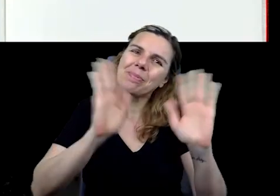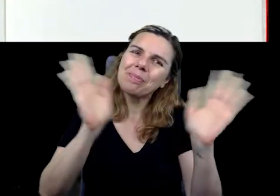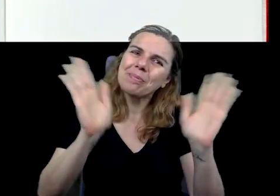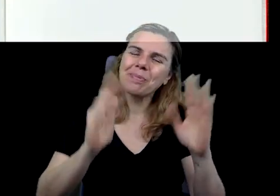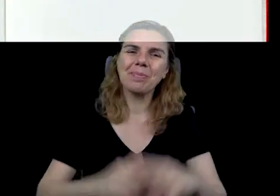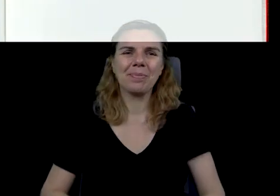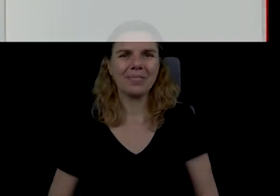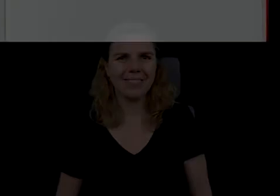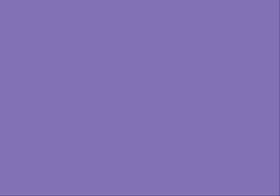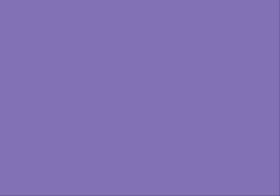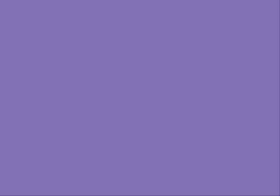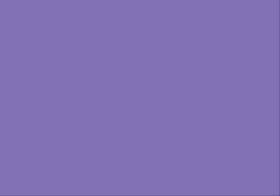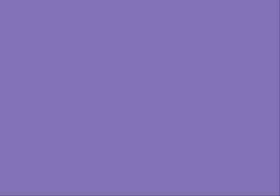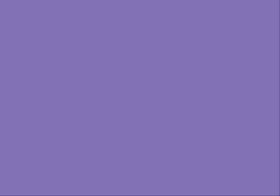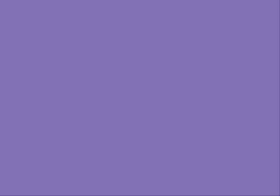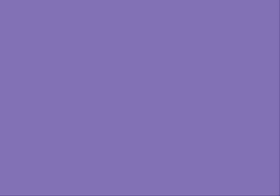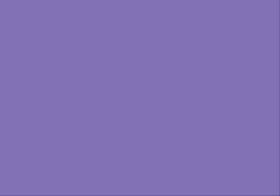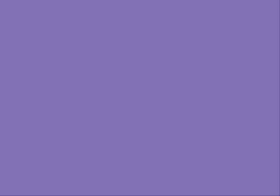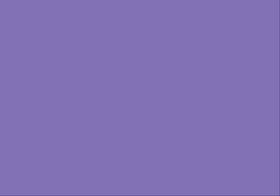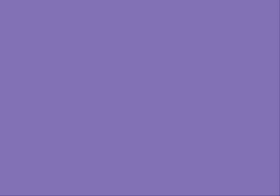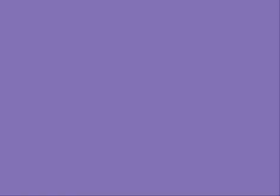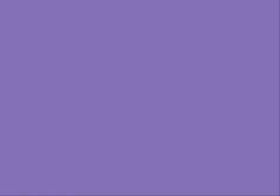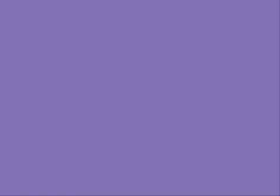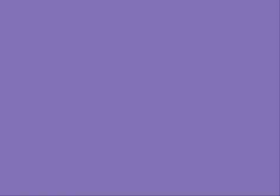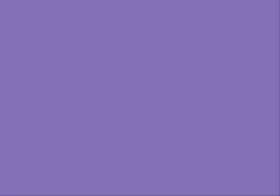Tchau.